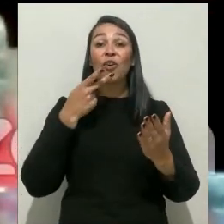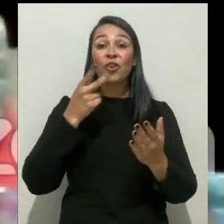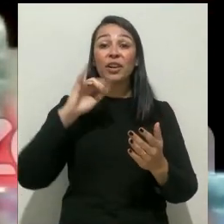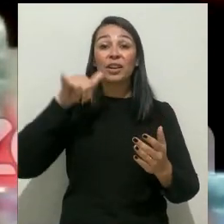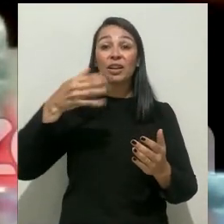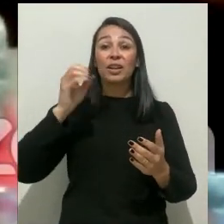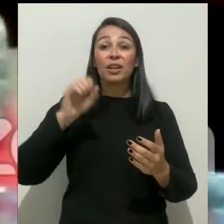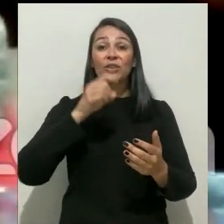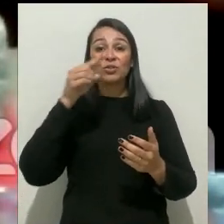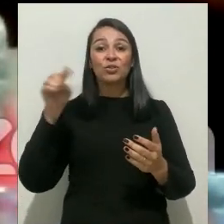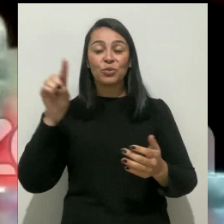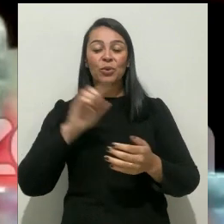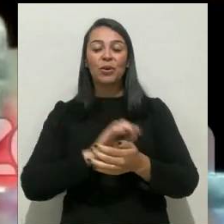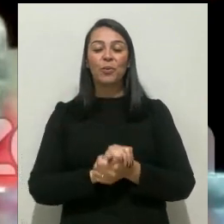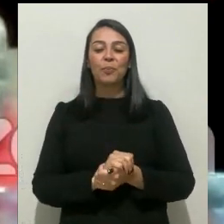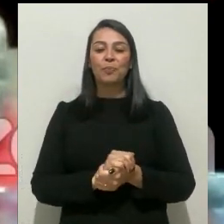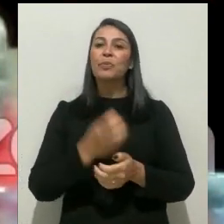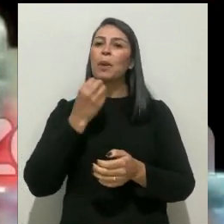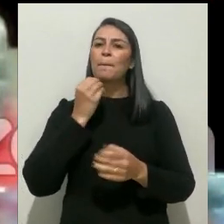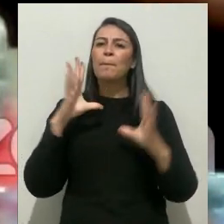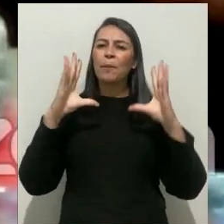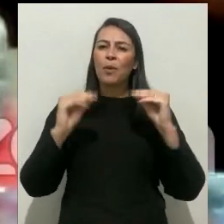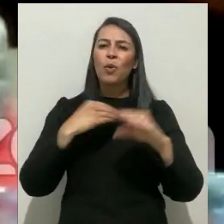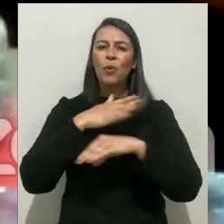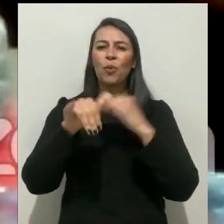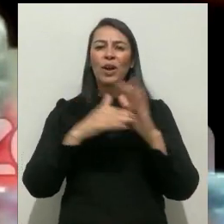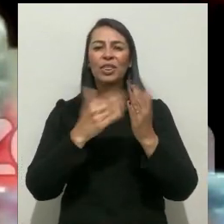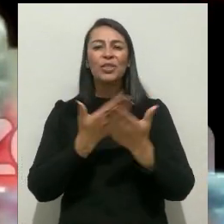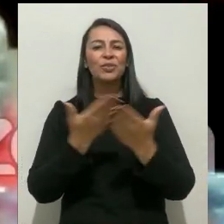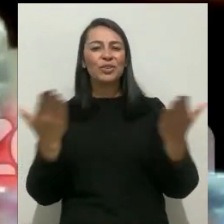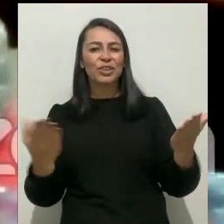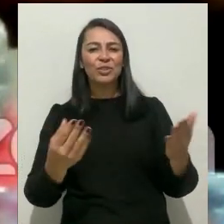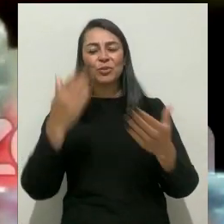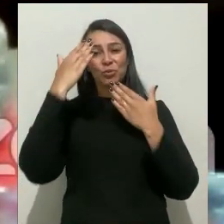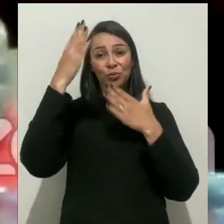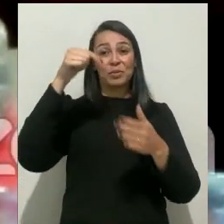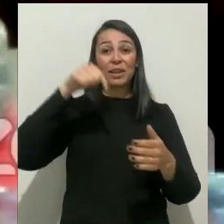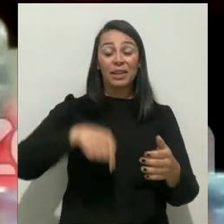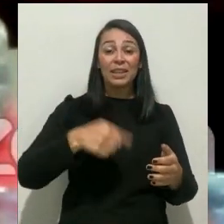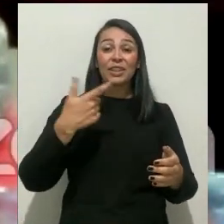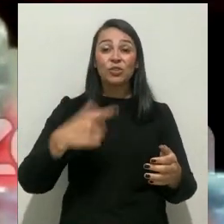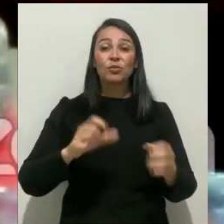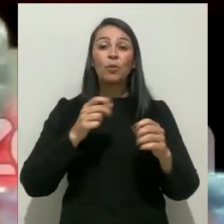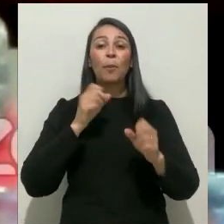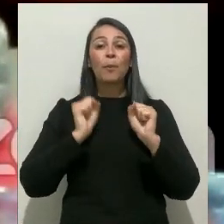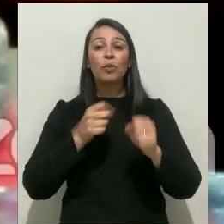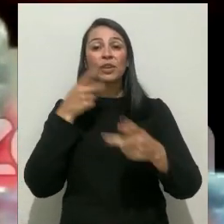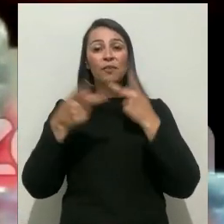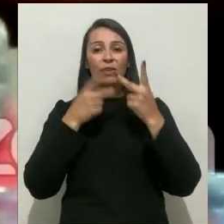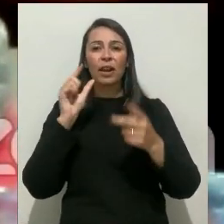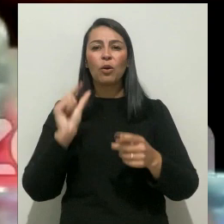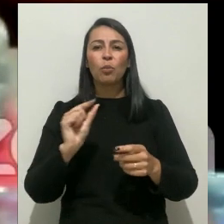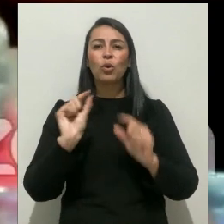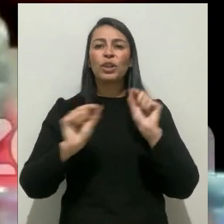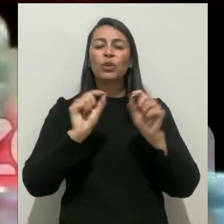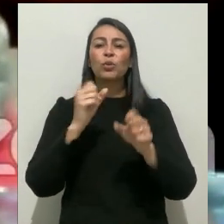a todos. Obrigado por estar aqui mais uma vez, Bel, né? Para poder falar um pouco sobre o que é essa